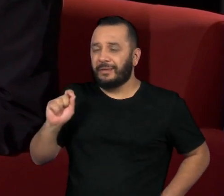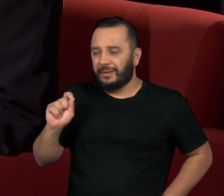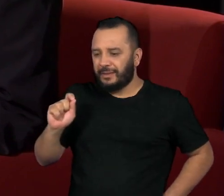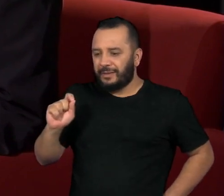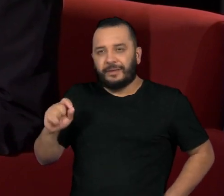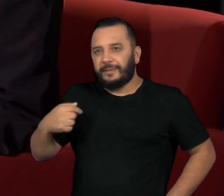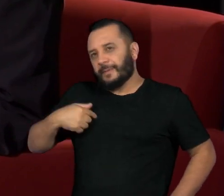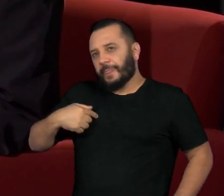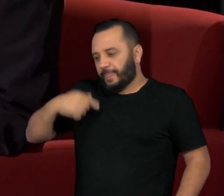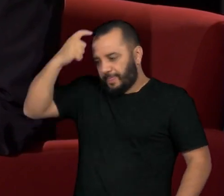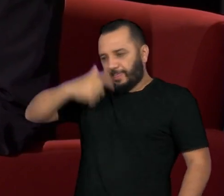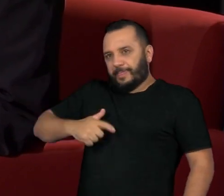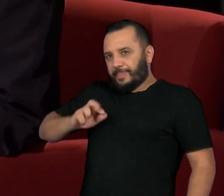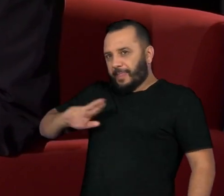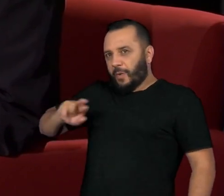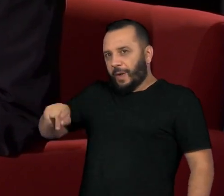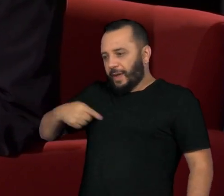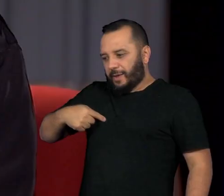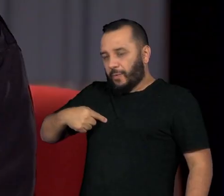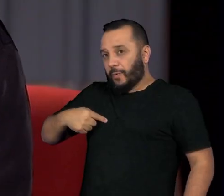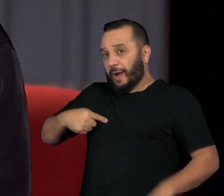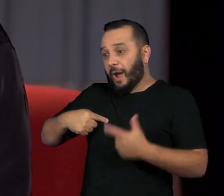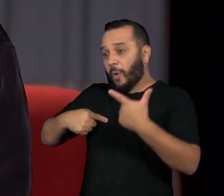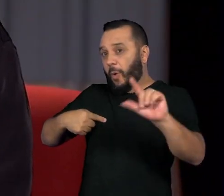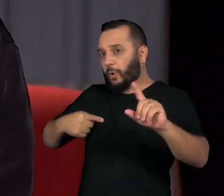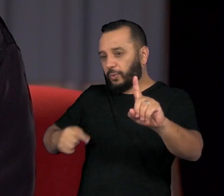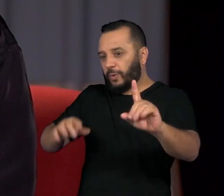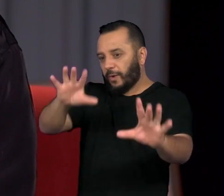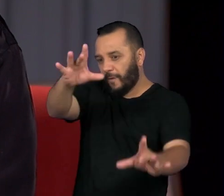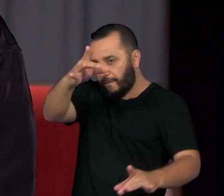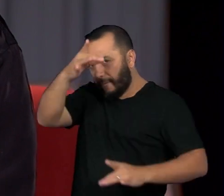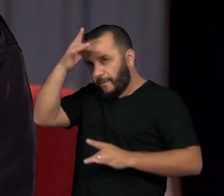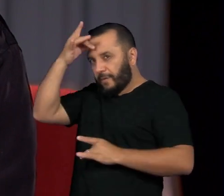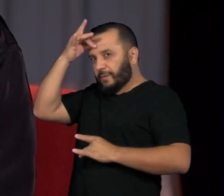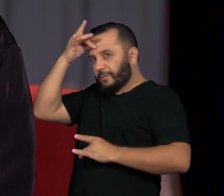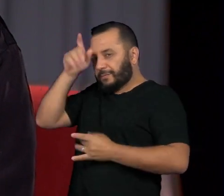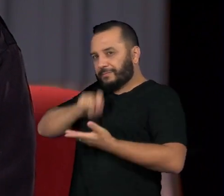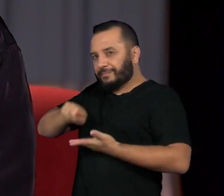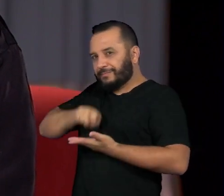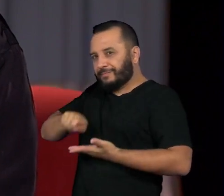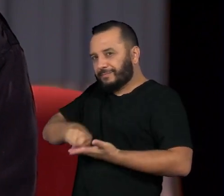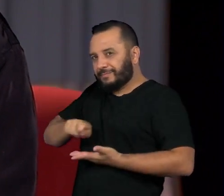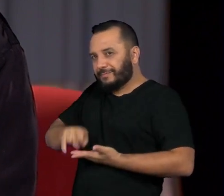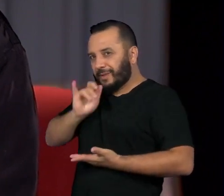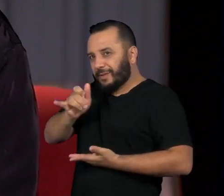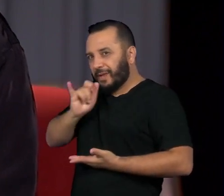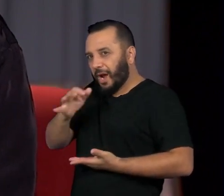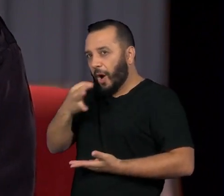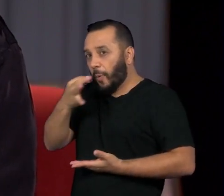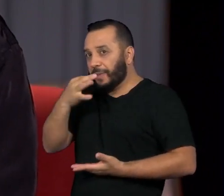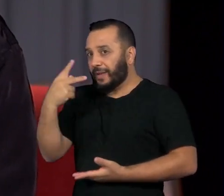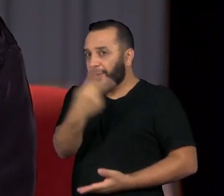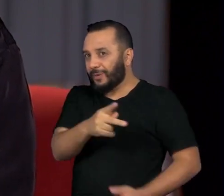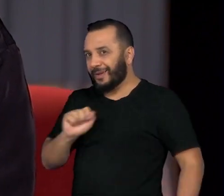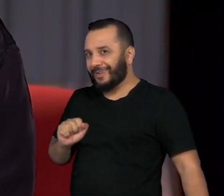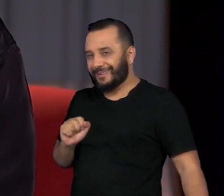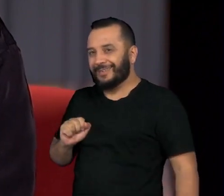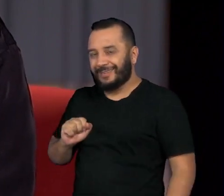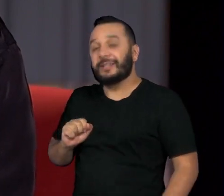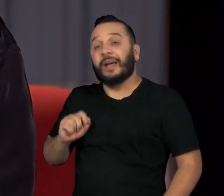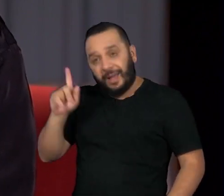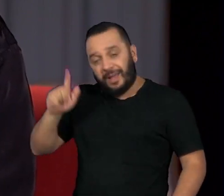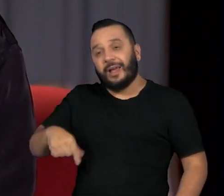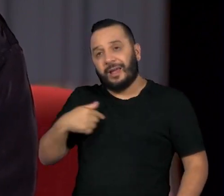não somos, né? Para o lugar do outro. Isso que me atraiu à literatura como leitor e isso que me atrai também